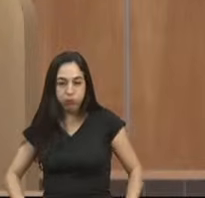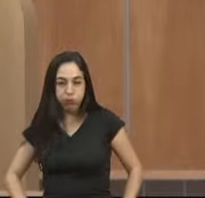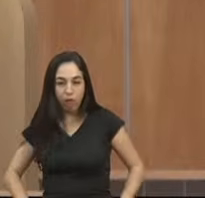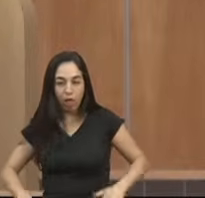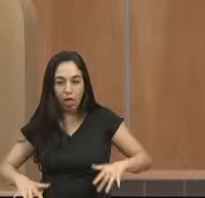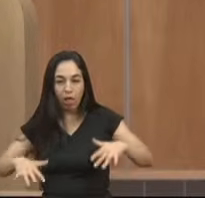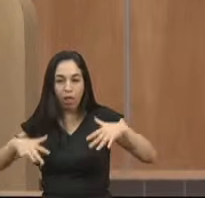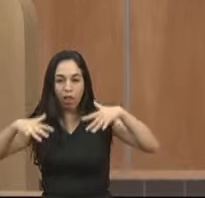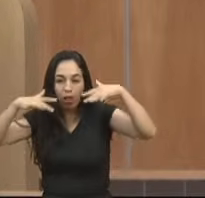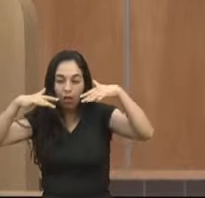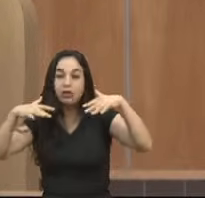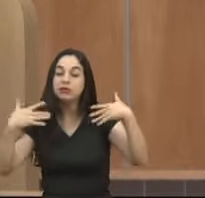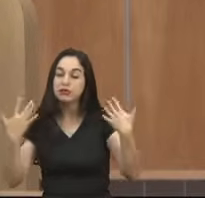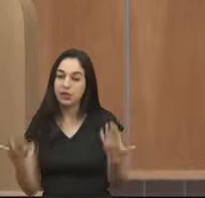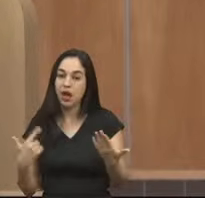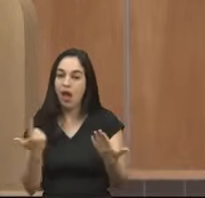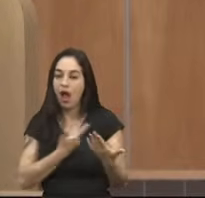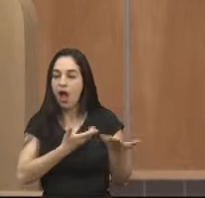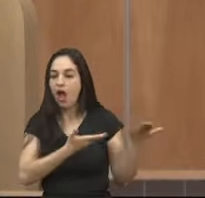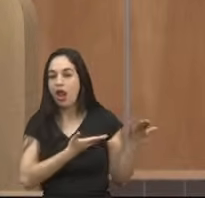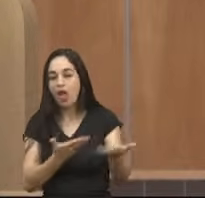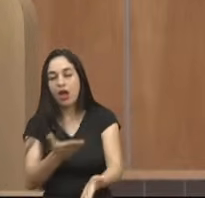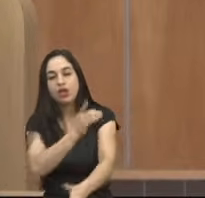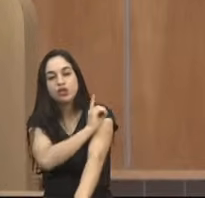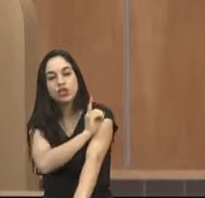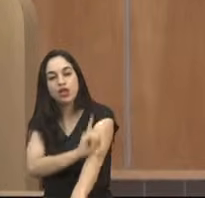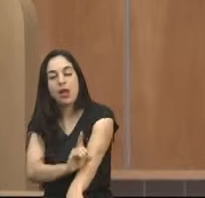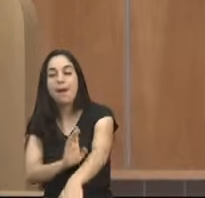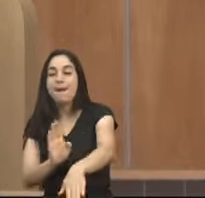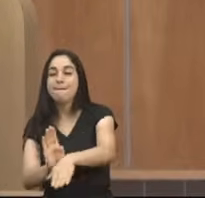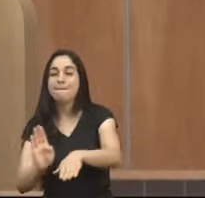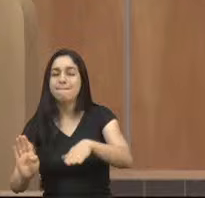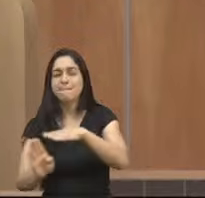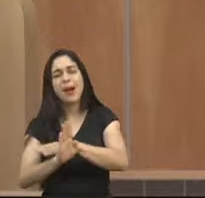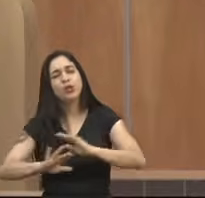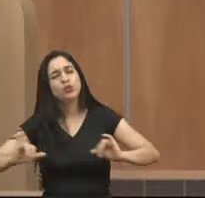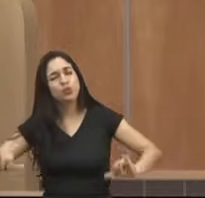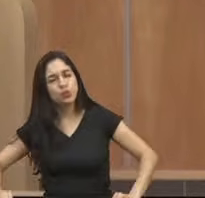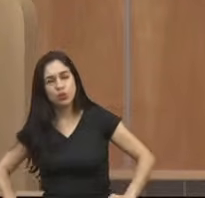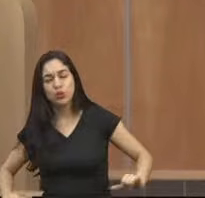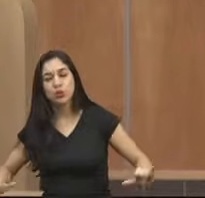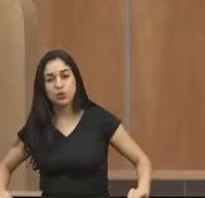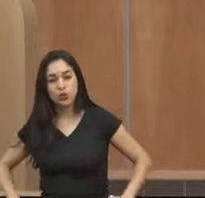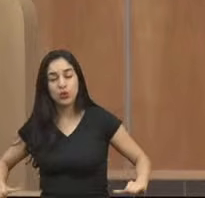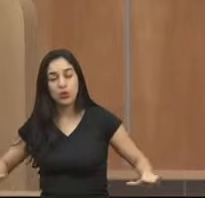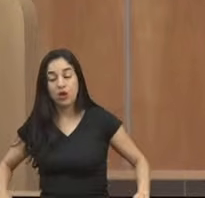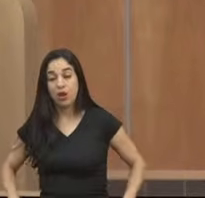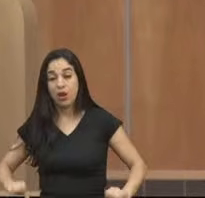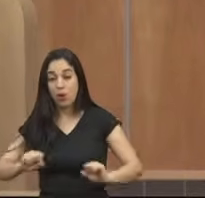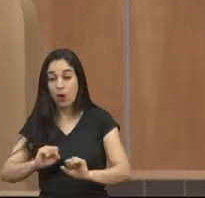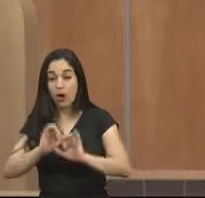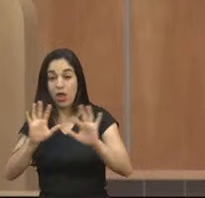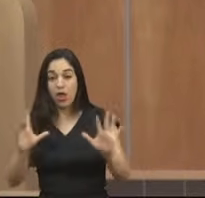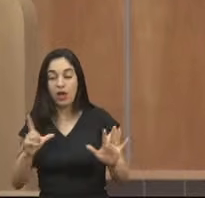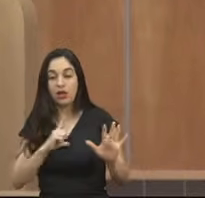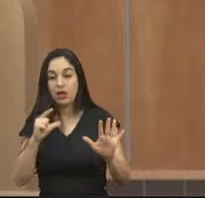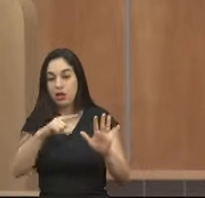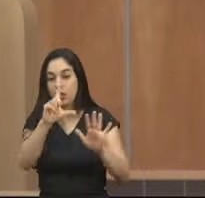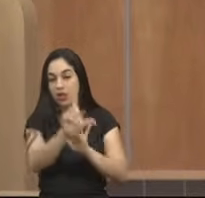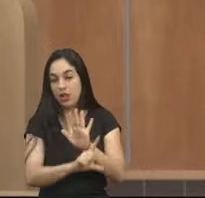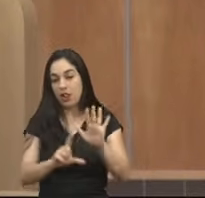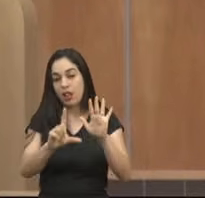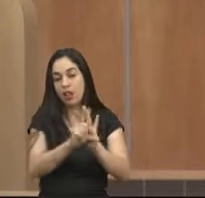gente possa trazer dignidade para alguns bairros que tanto necessitam. Isso está de forma clara aqui na legislação, quando